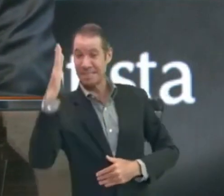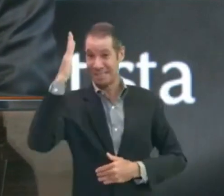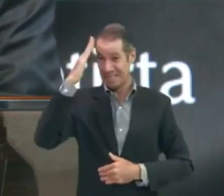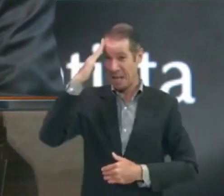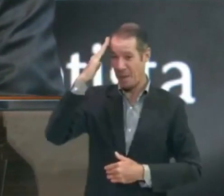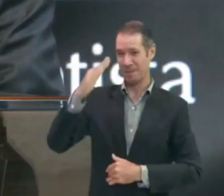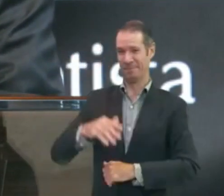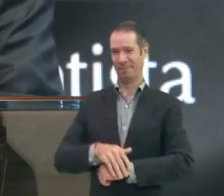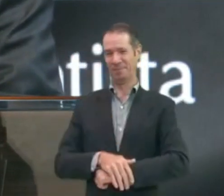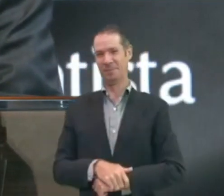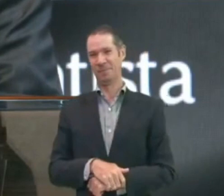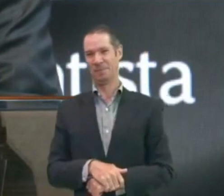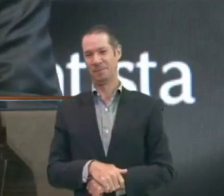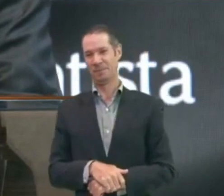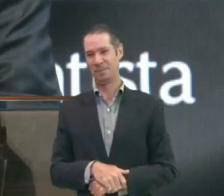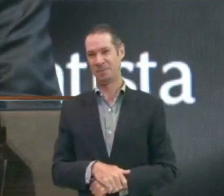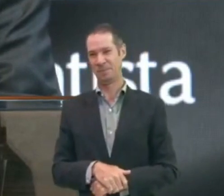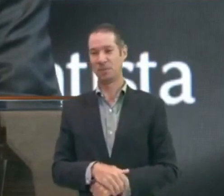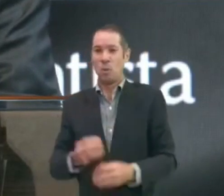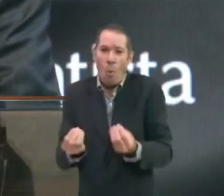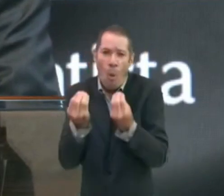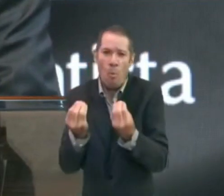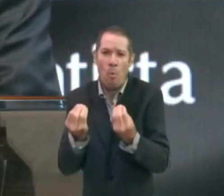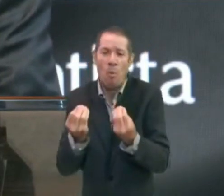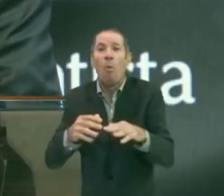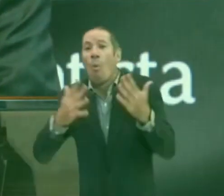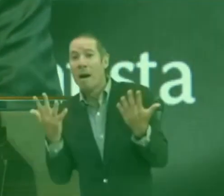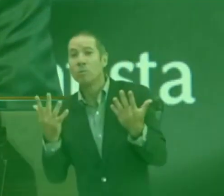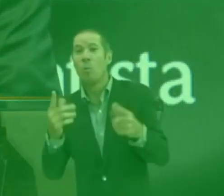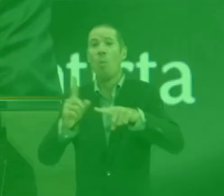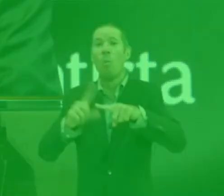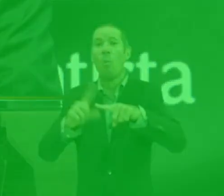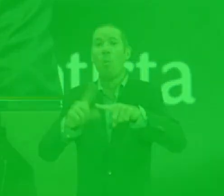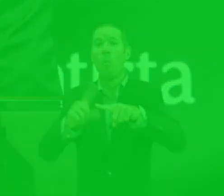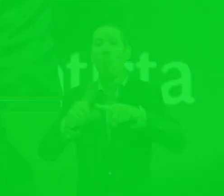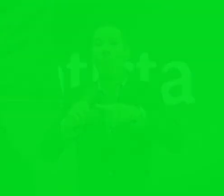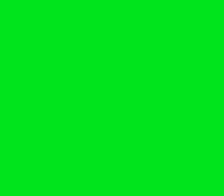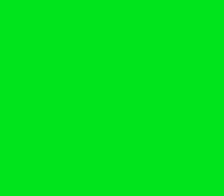muito bem quando, como e por que precisamos